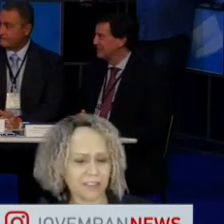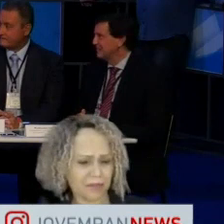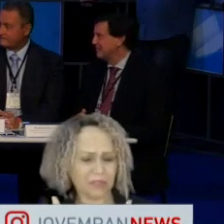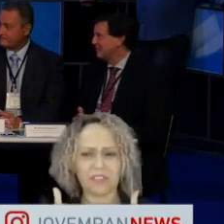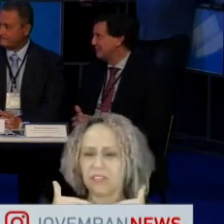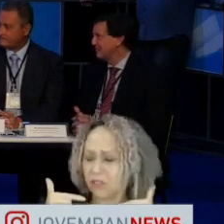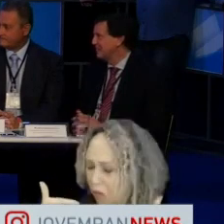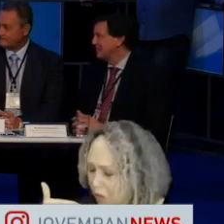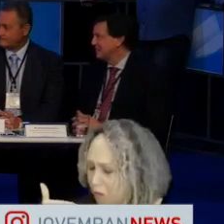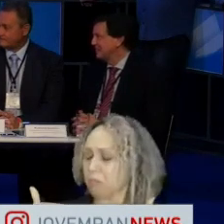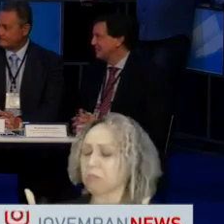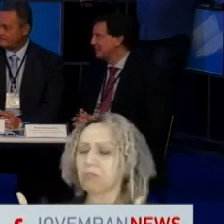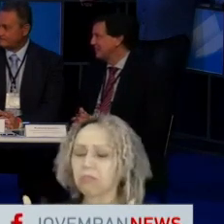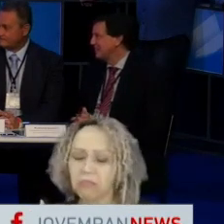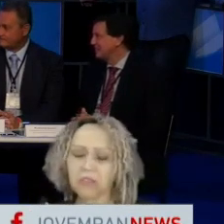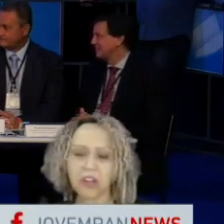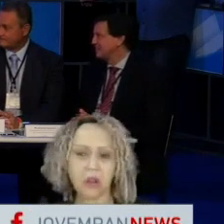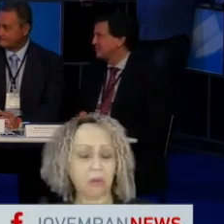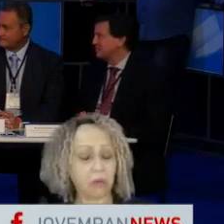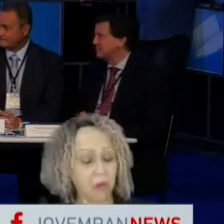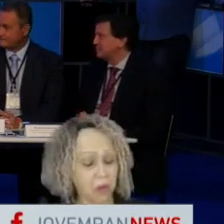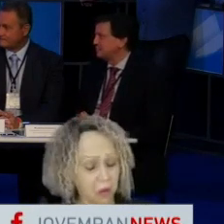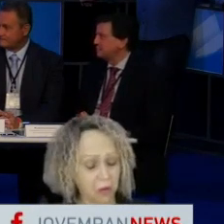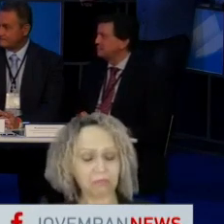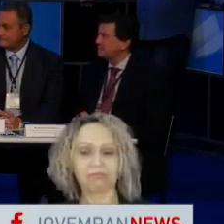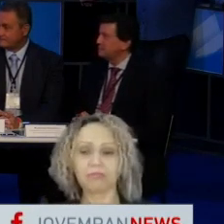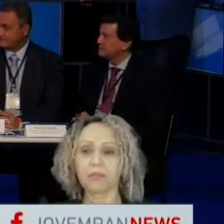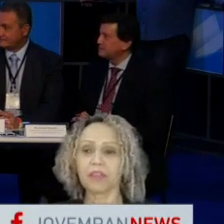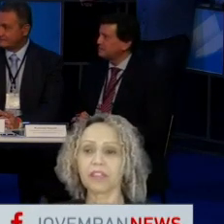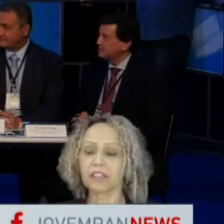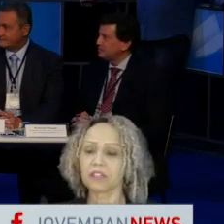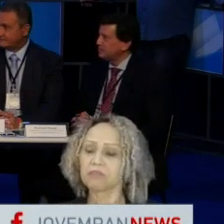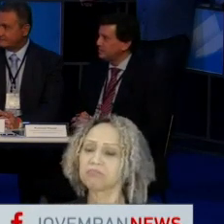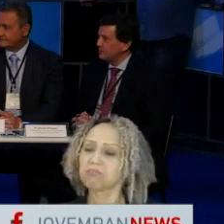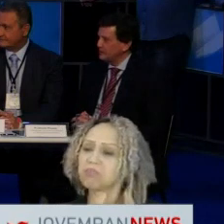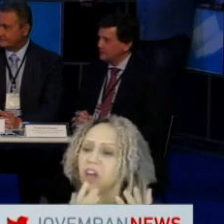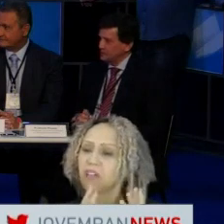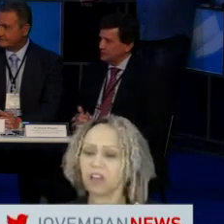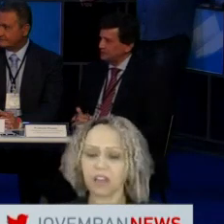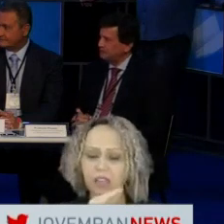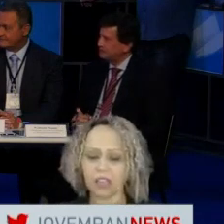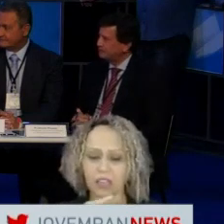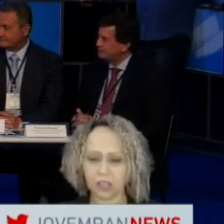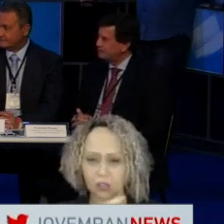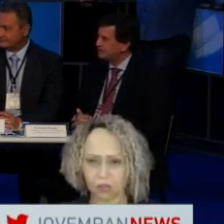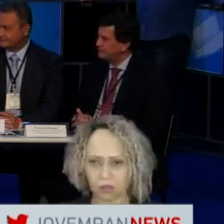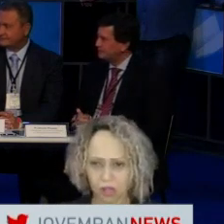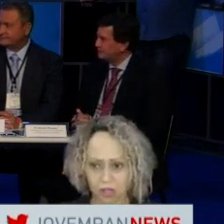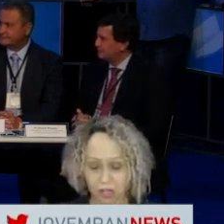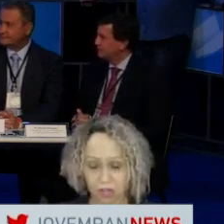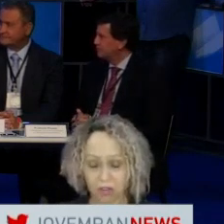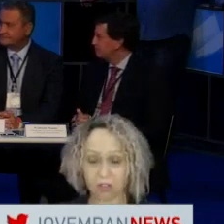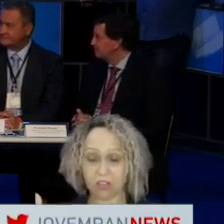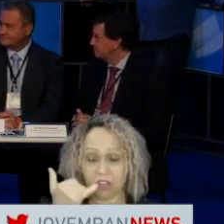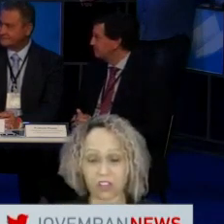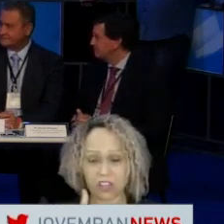temos aqui dois ministros que vão fazer história nesse país, já tem uma larga história, o nosso ministro-chefe da Casa Civil, Rui Costa, e